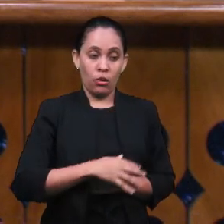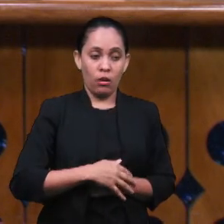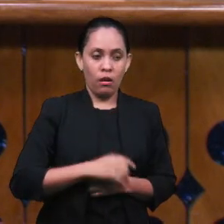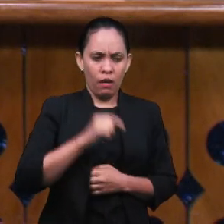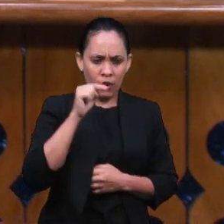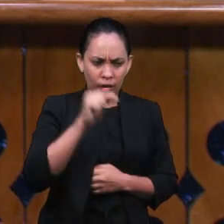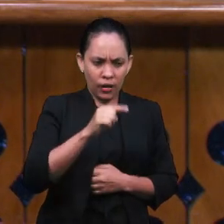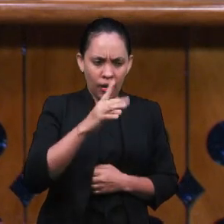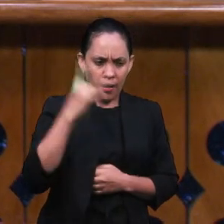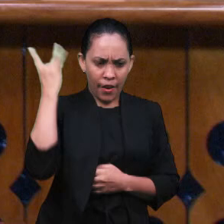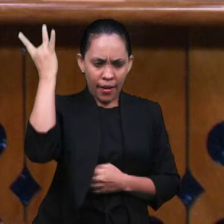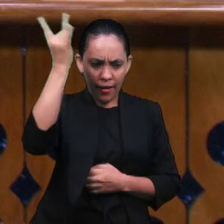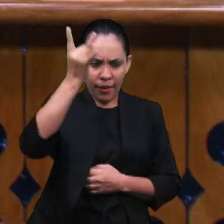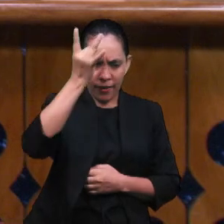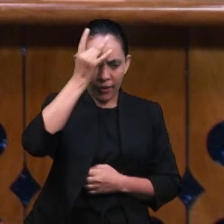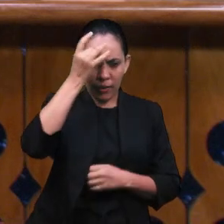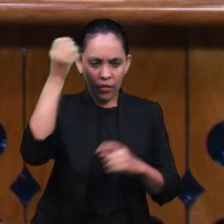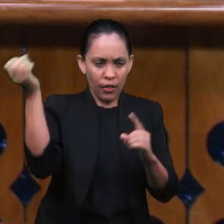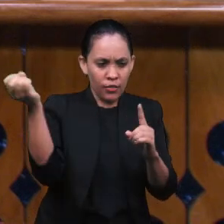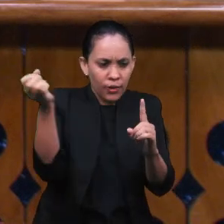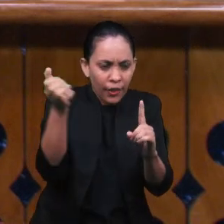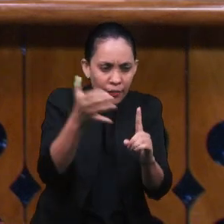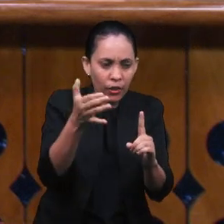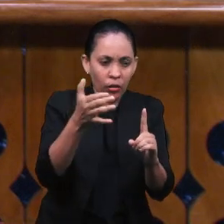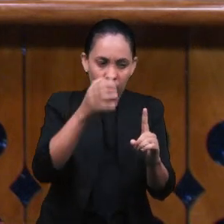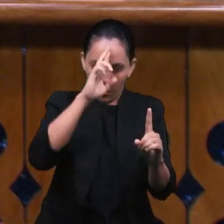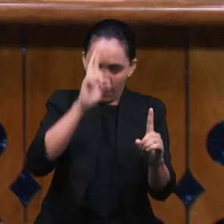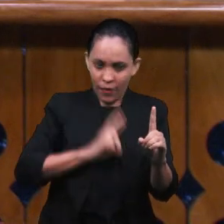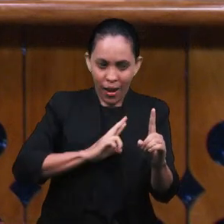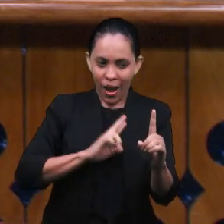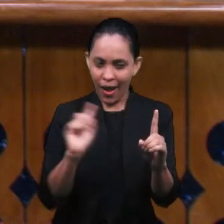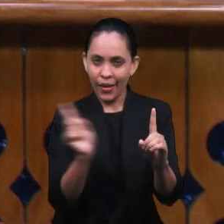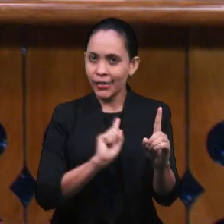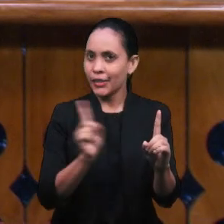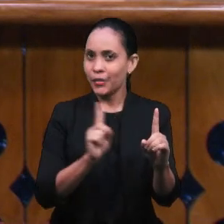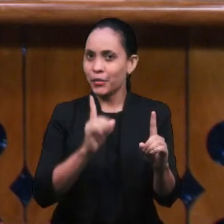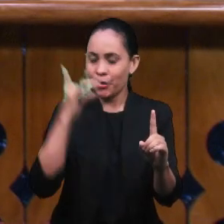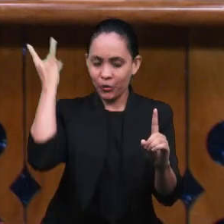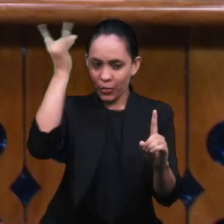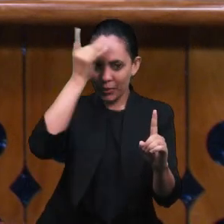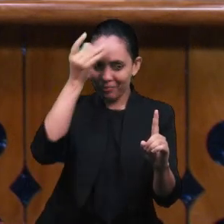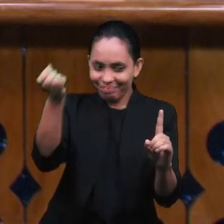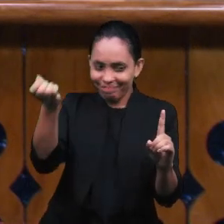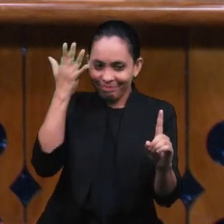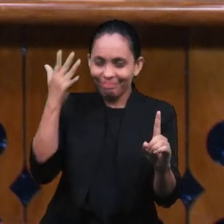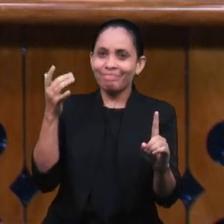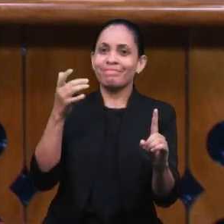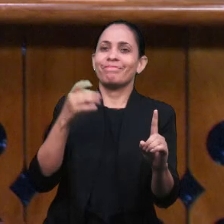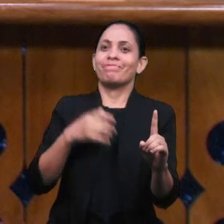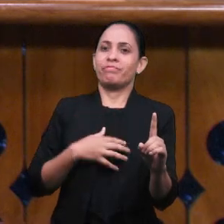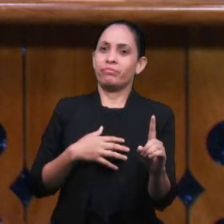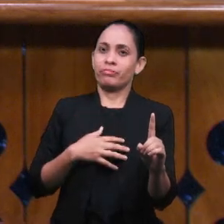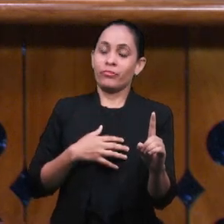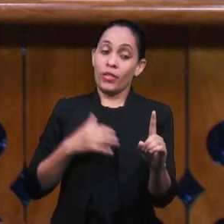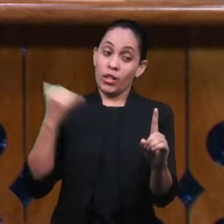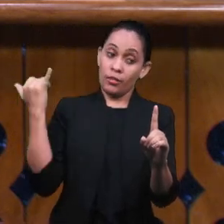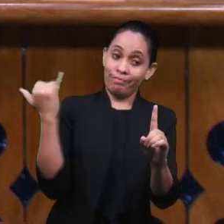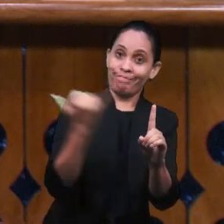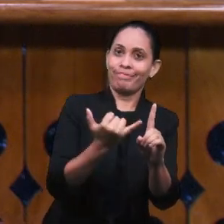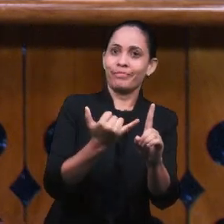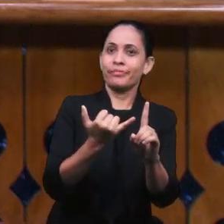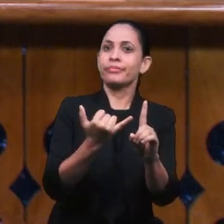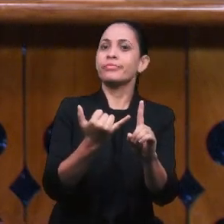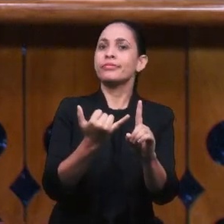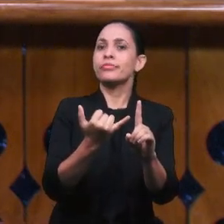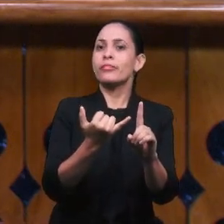mensagem não pode ser da carne. A última mensagem tem que ser o homem no Espírito. Homem no